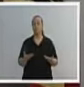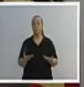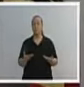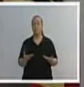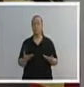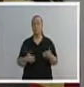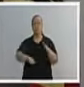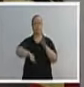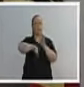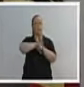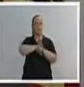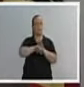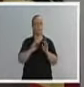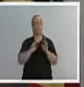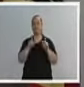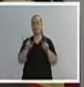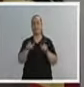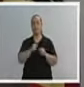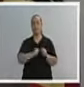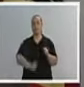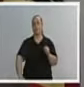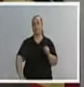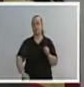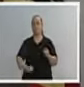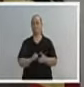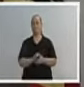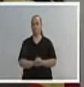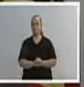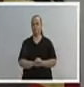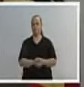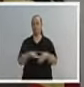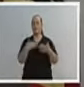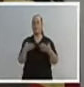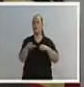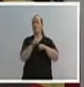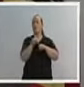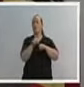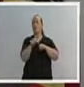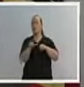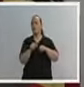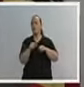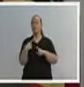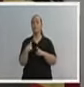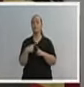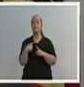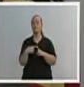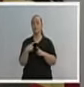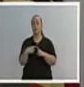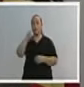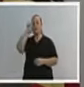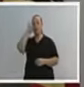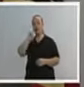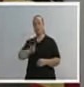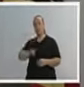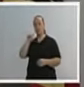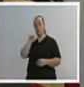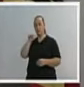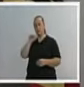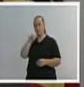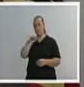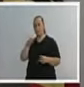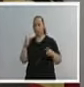abortar, vereador Mário. E um dos argumentos que eles alegam é o seguinte, porque fere o direito da mulher, que é igual